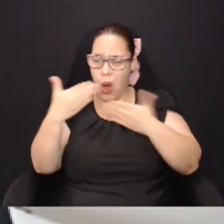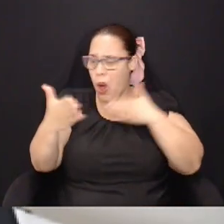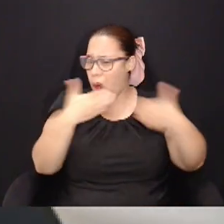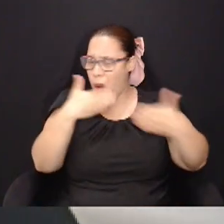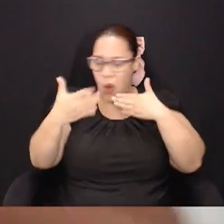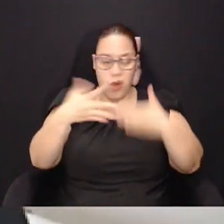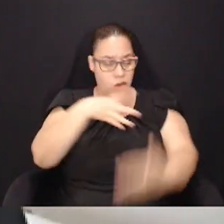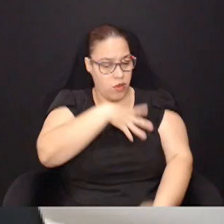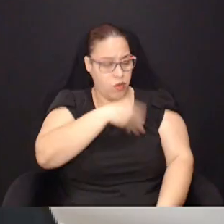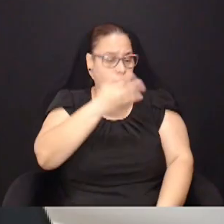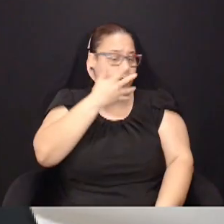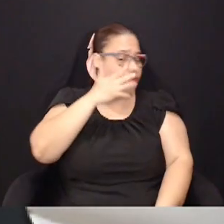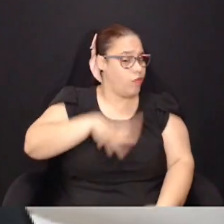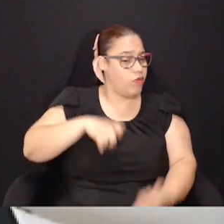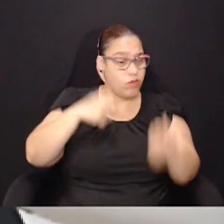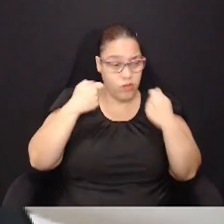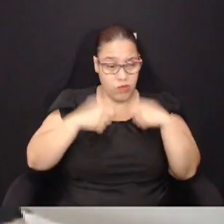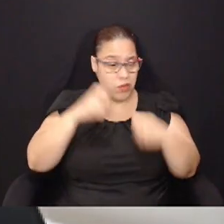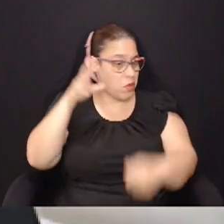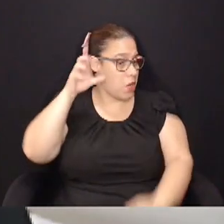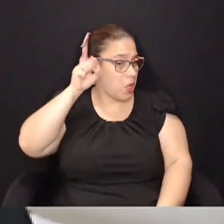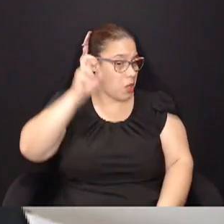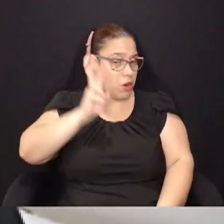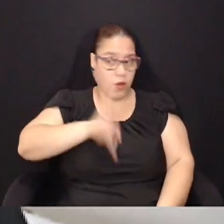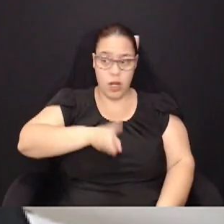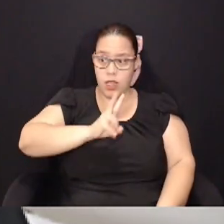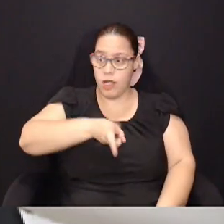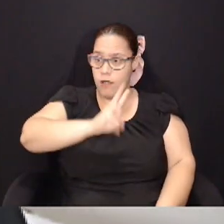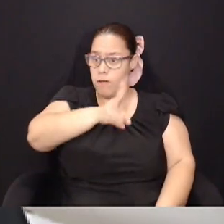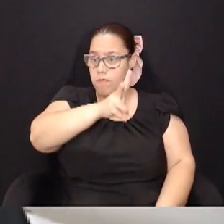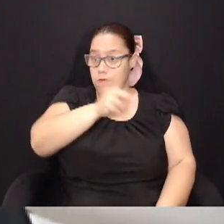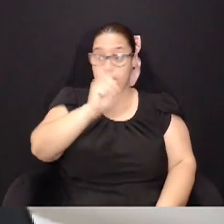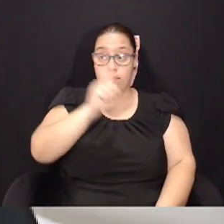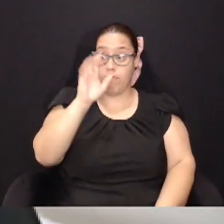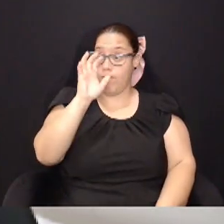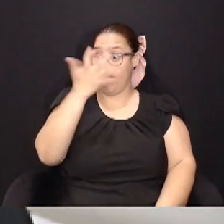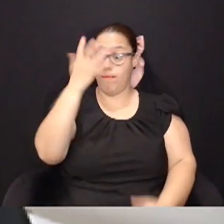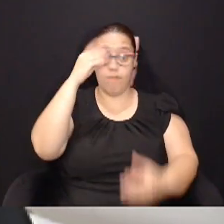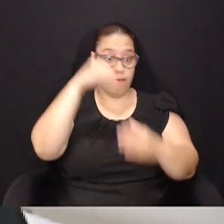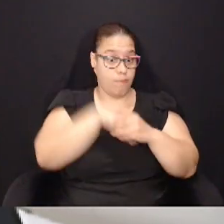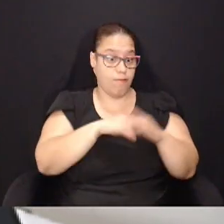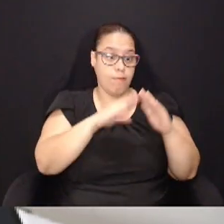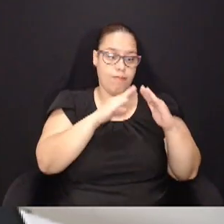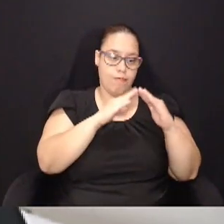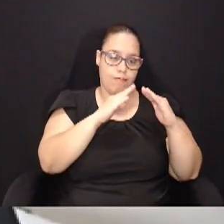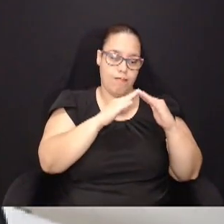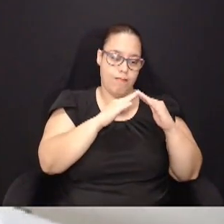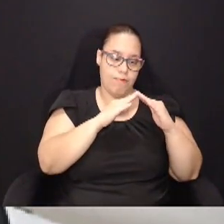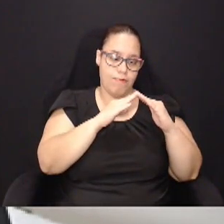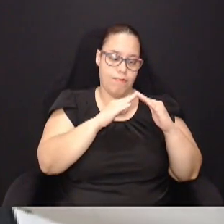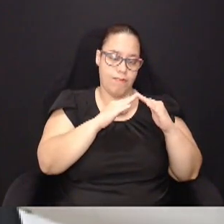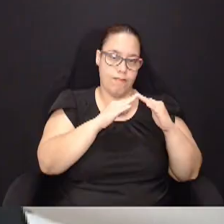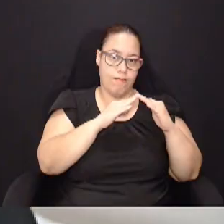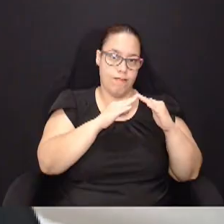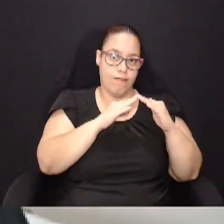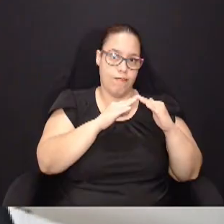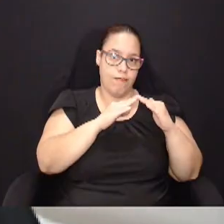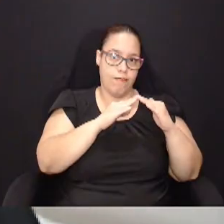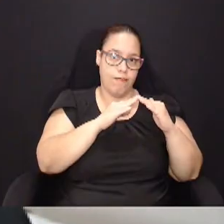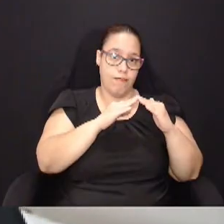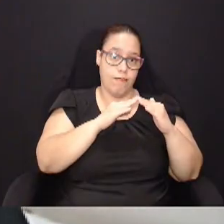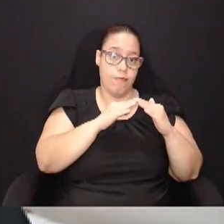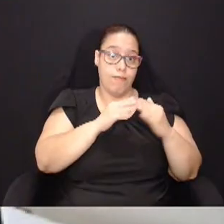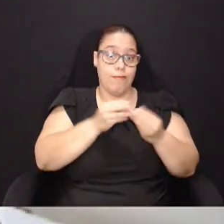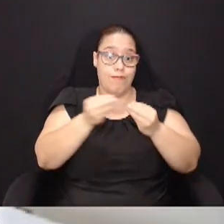criança precisa ser ouvida. E se isso não acontece dentro da sua casa, você dá gatilhos para que